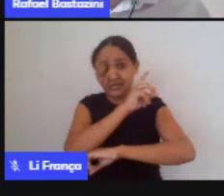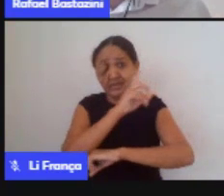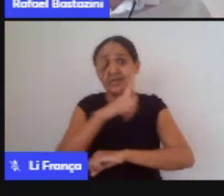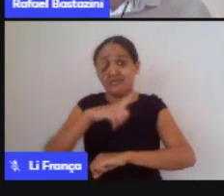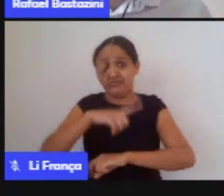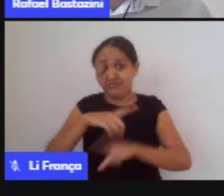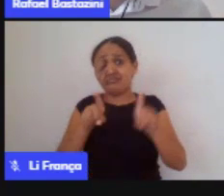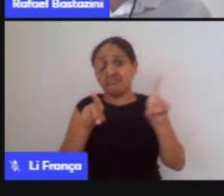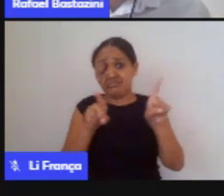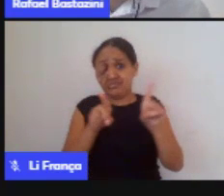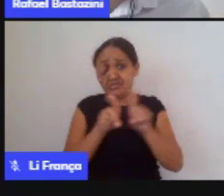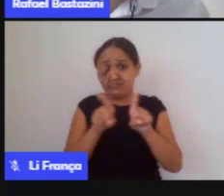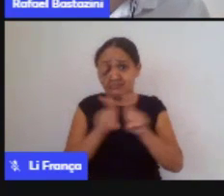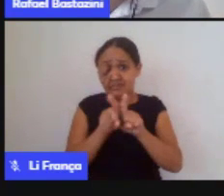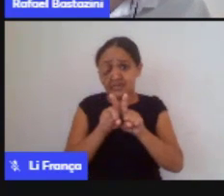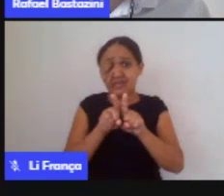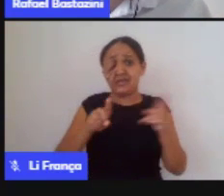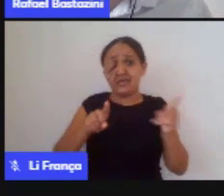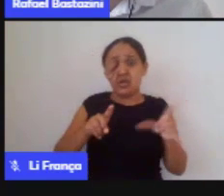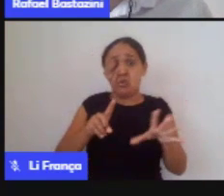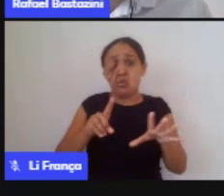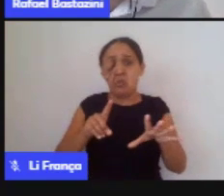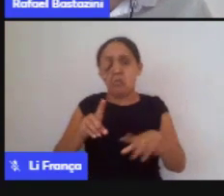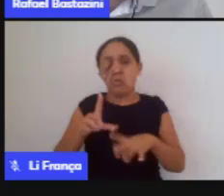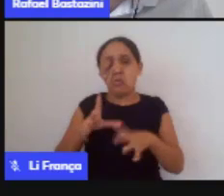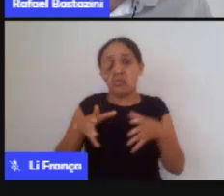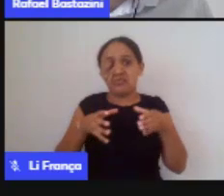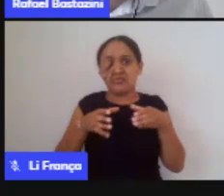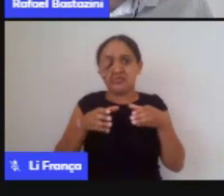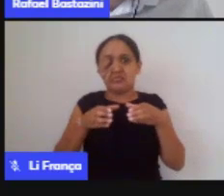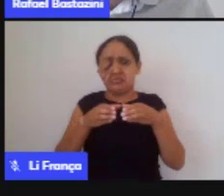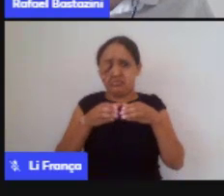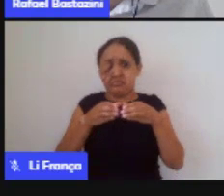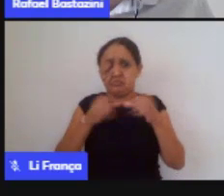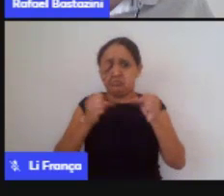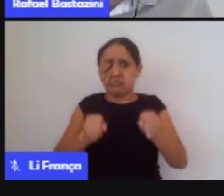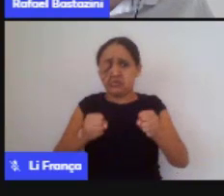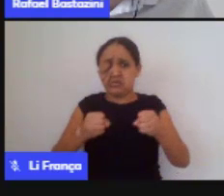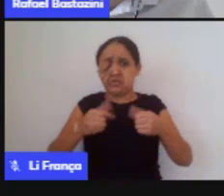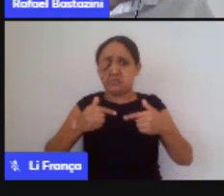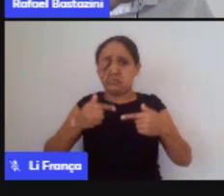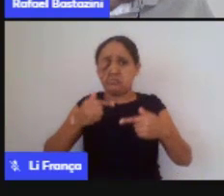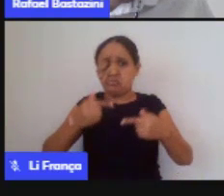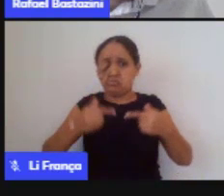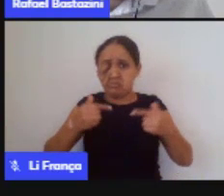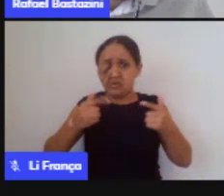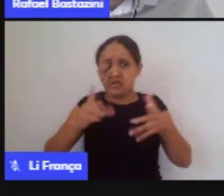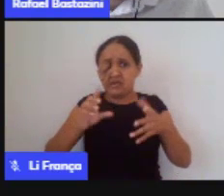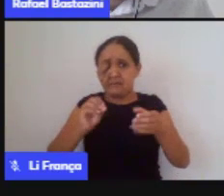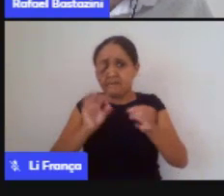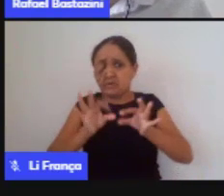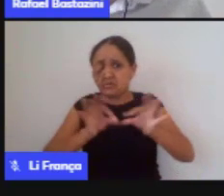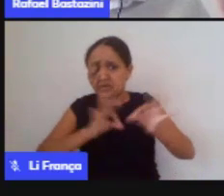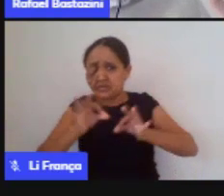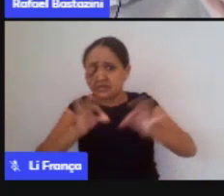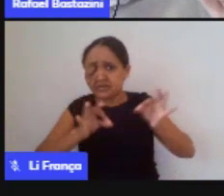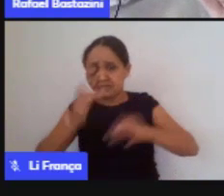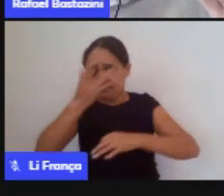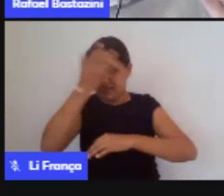também, por parte do poder público, um investimento muito grande nas vias de circulação de